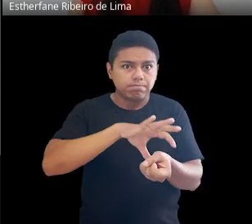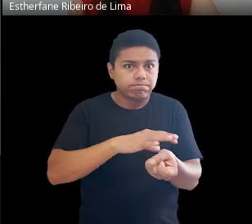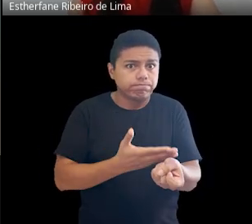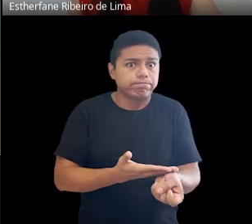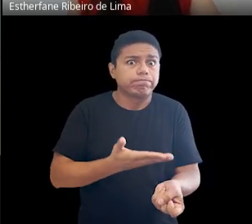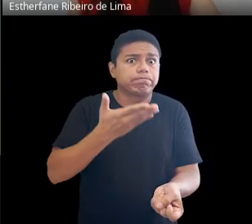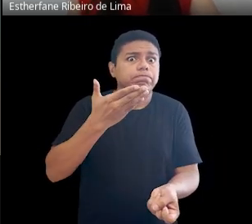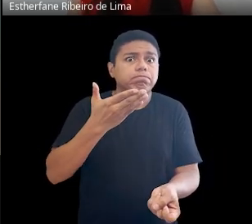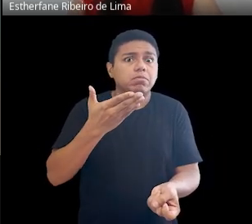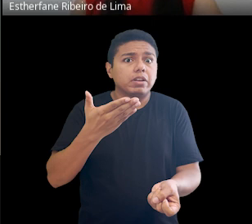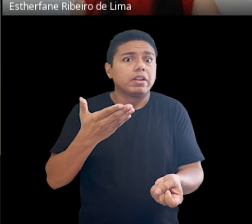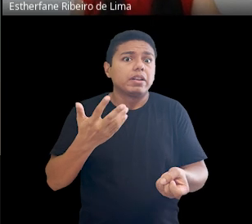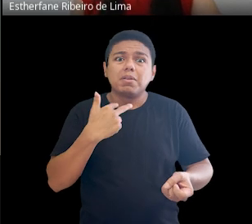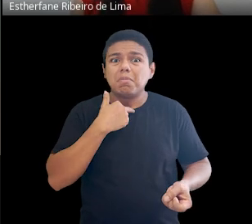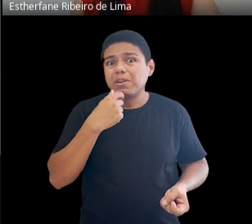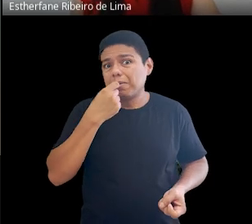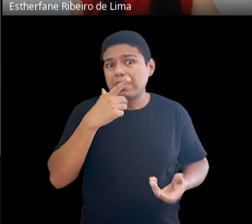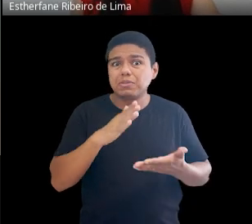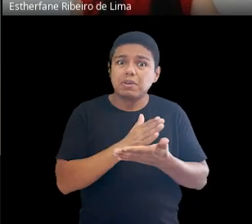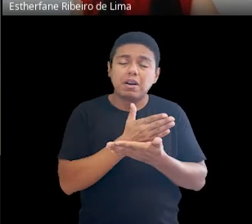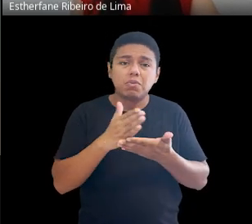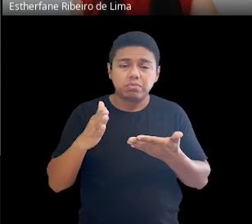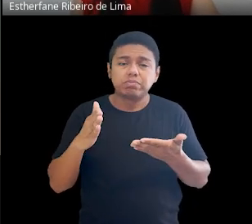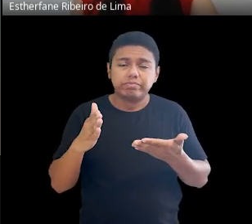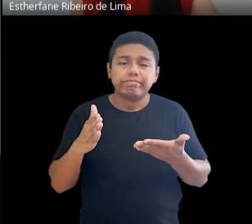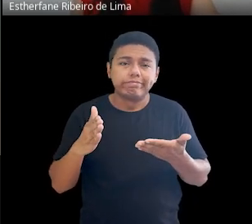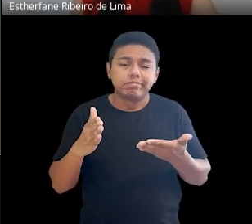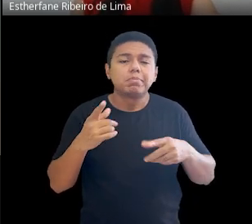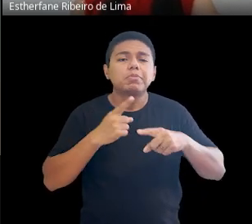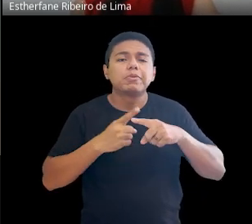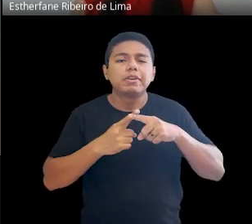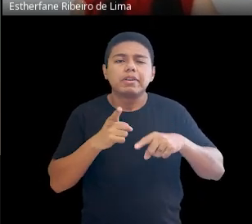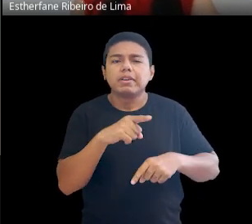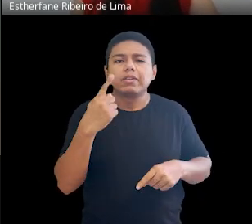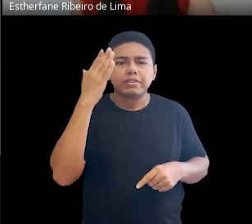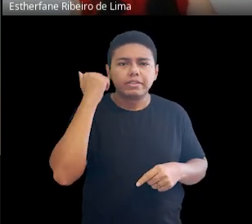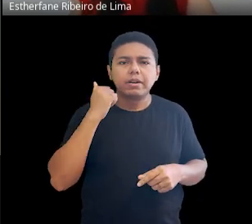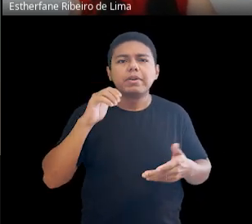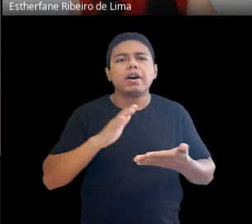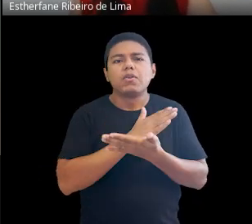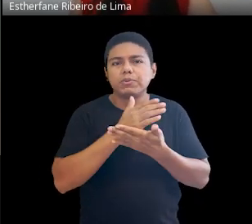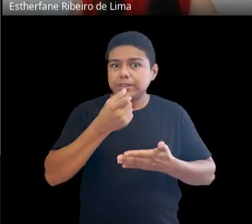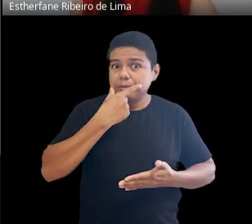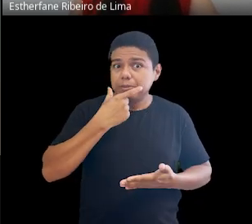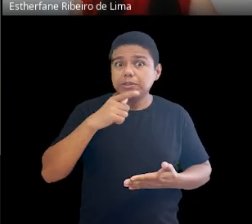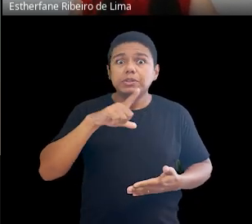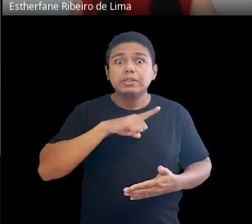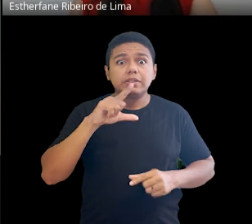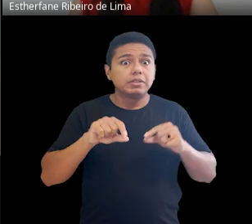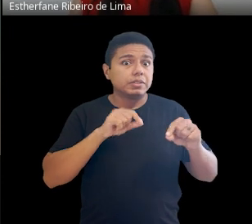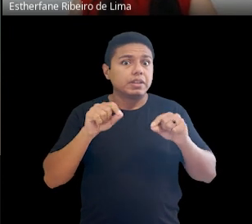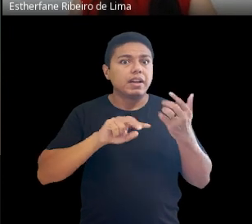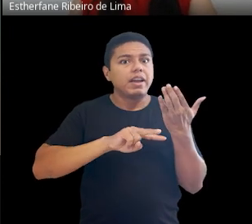ficar utilizando o atenolol, o hidroclorotiazida durante a gestação, porque sabemos que essas medicações, elas podem ter